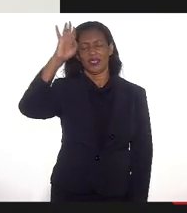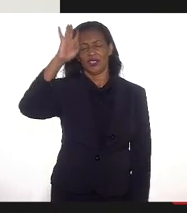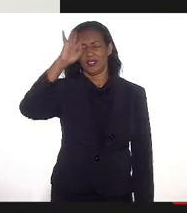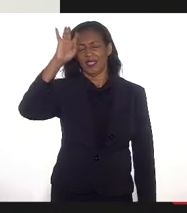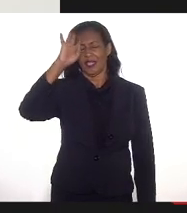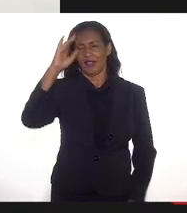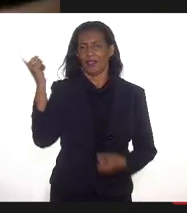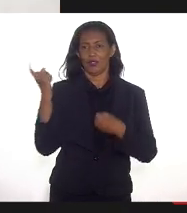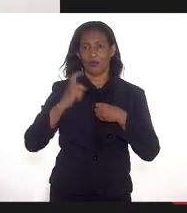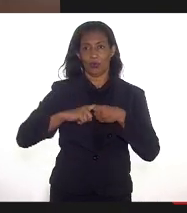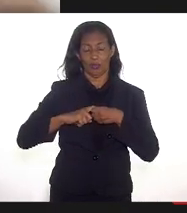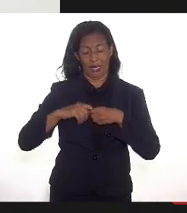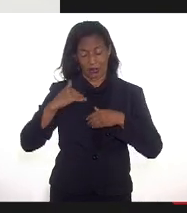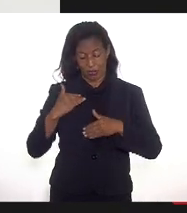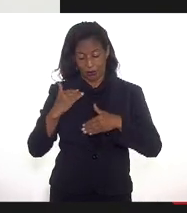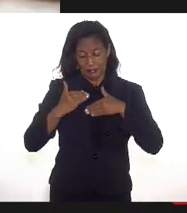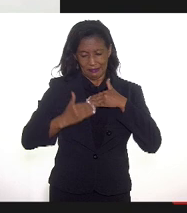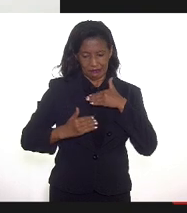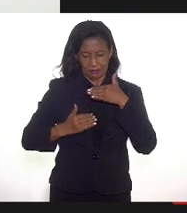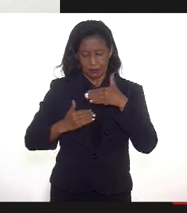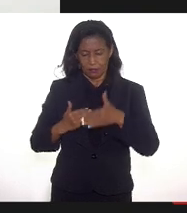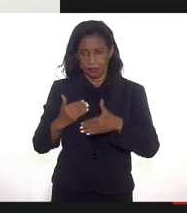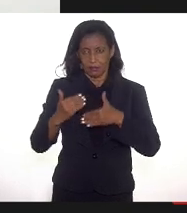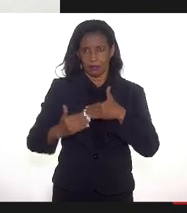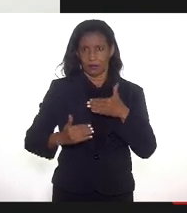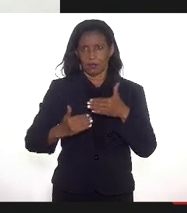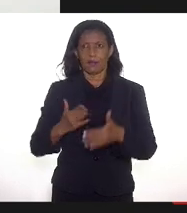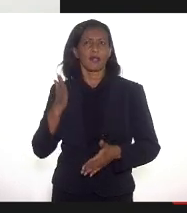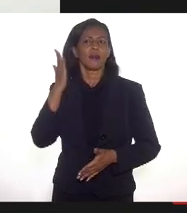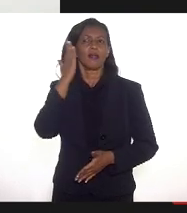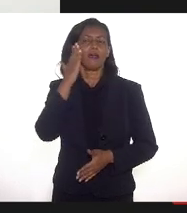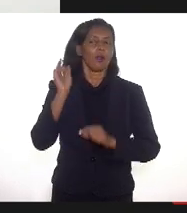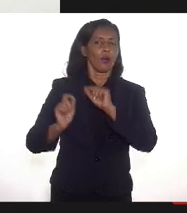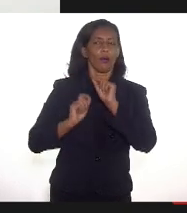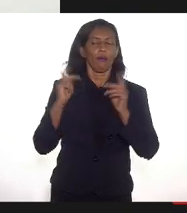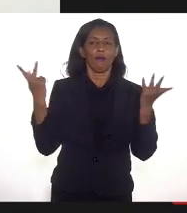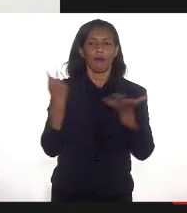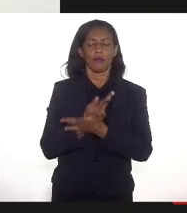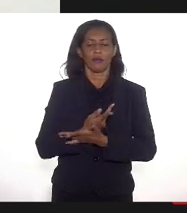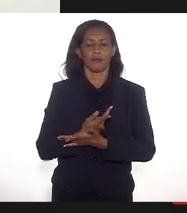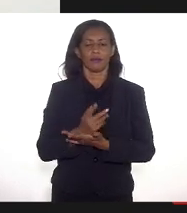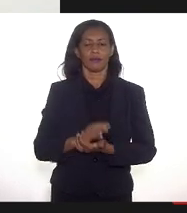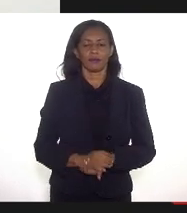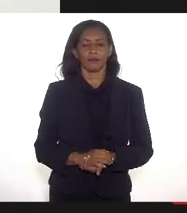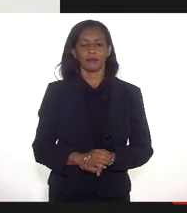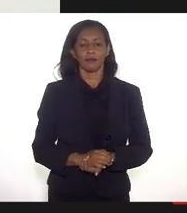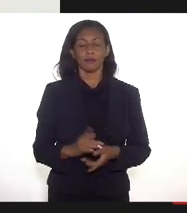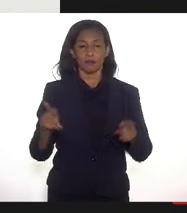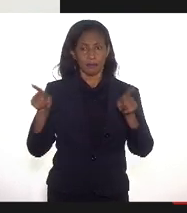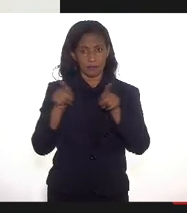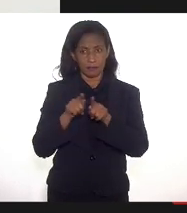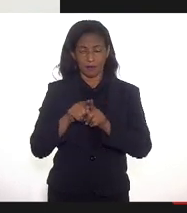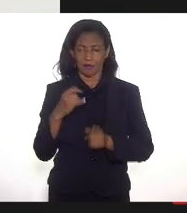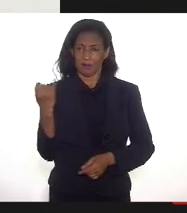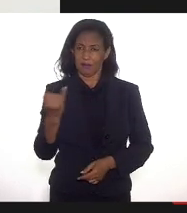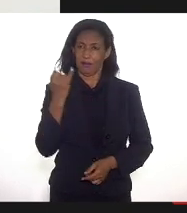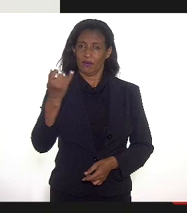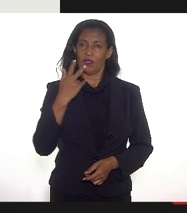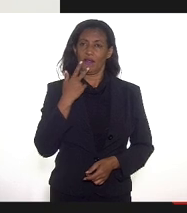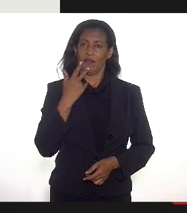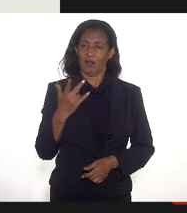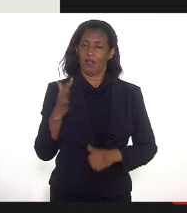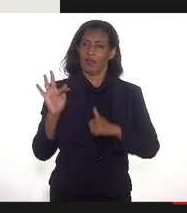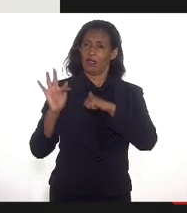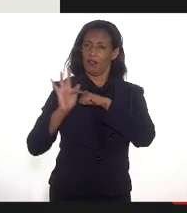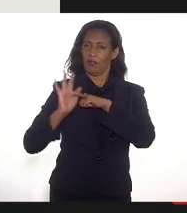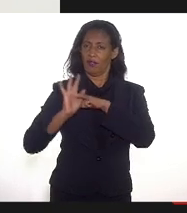a gente foi andando de pouquinho em pouquinho para saber o que, ia acontecer. Também é importante falar que a FAETEC